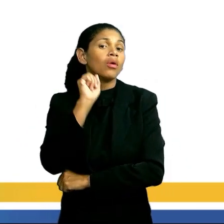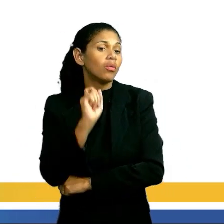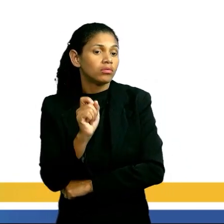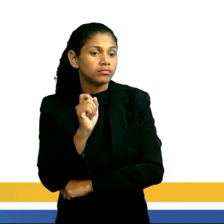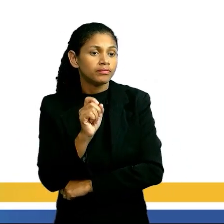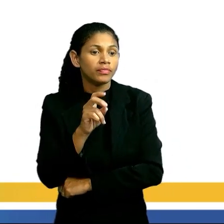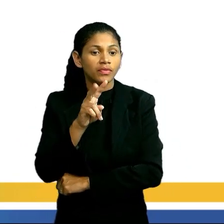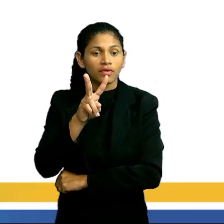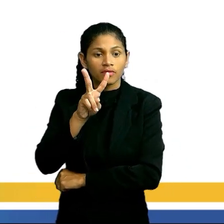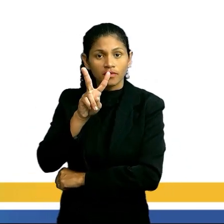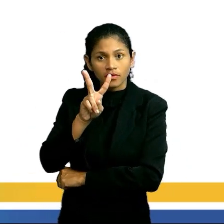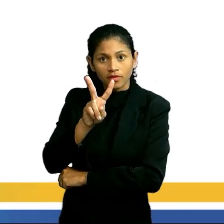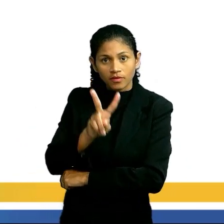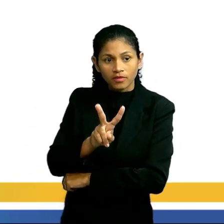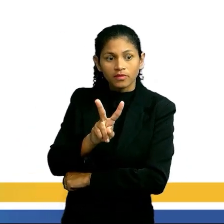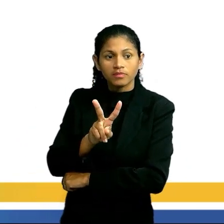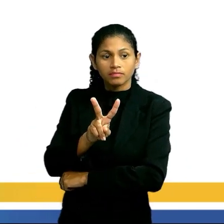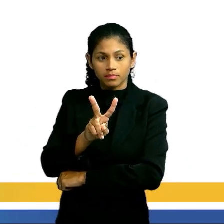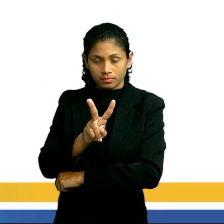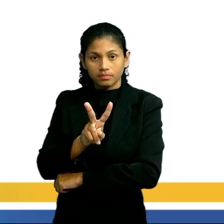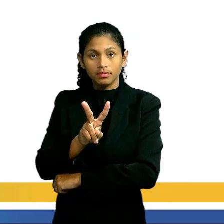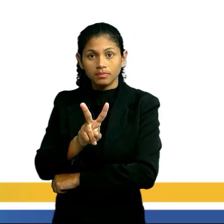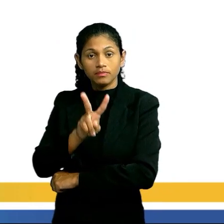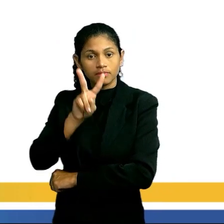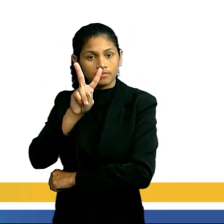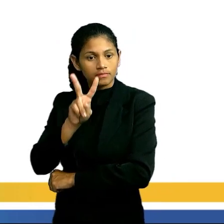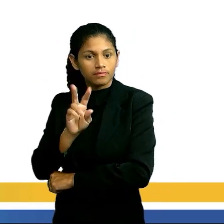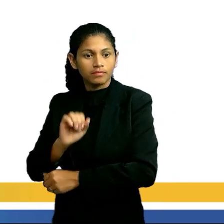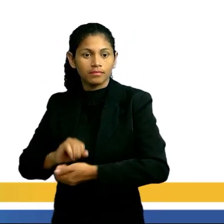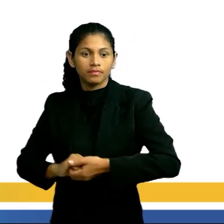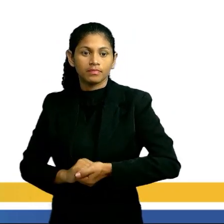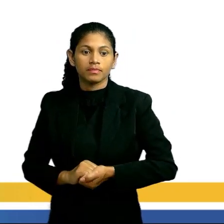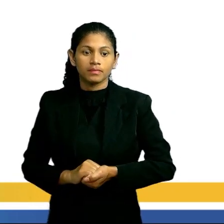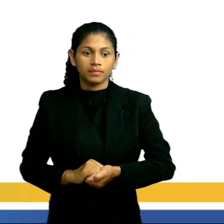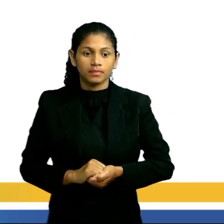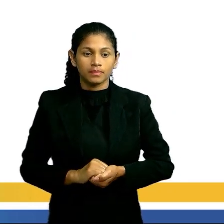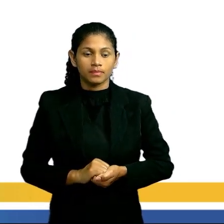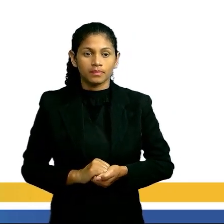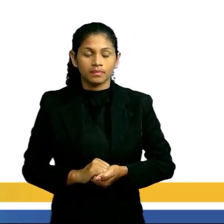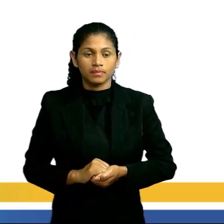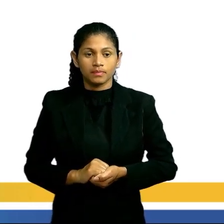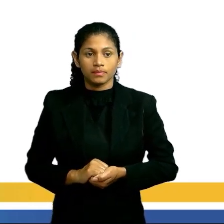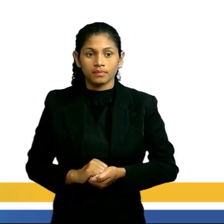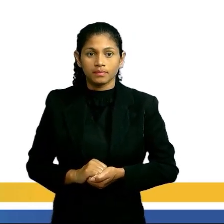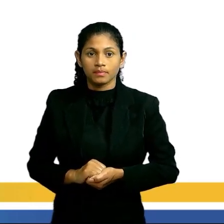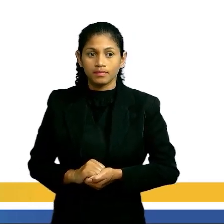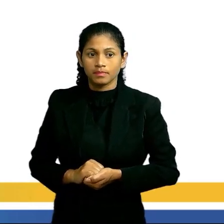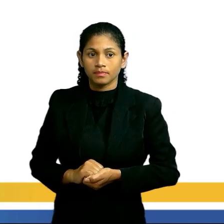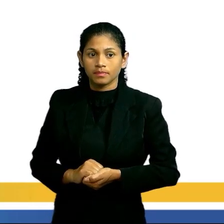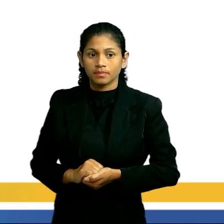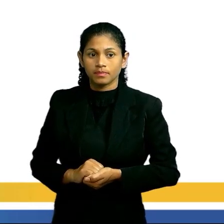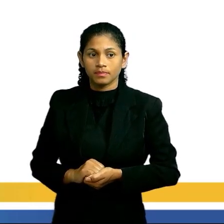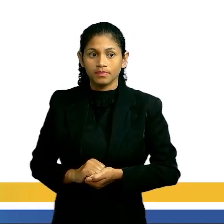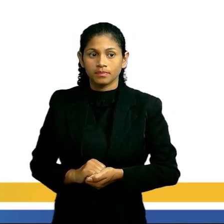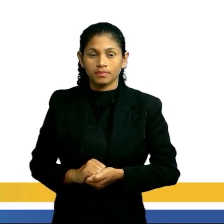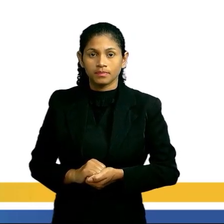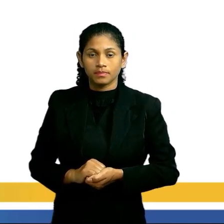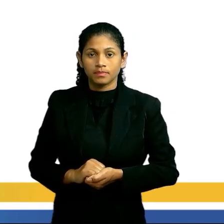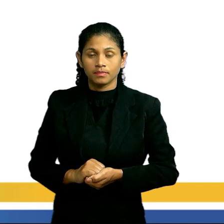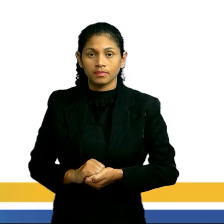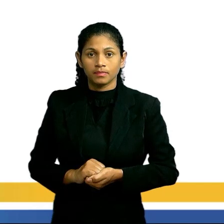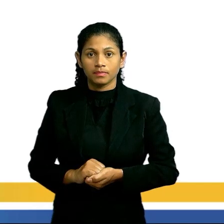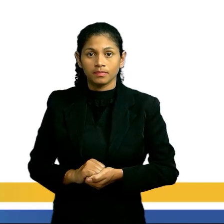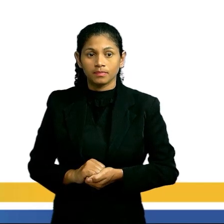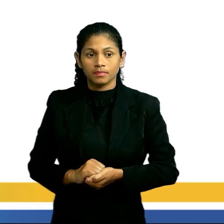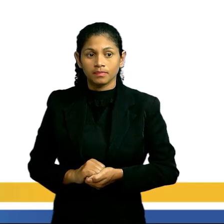Vzão, Vzinho, Ezão, Ezinho, Vzinho, Vzinho, Ezinho, Ezinho. Então, ele vai informar para